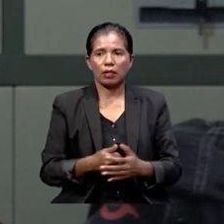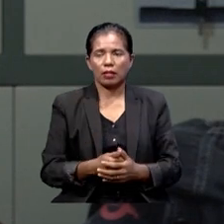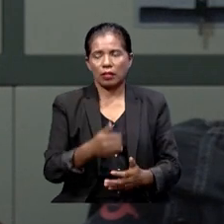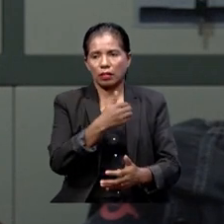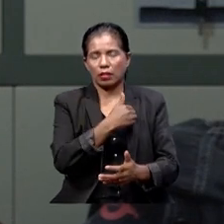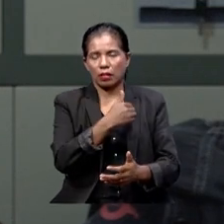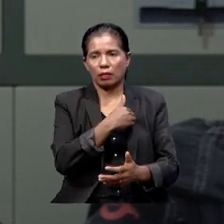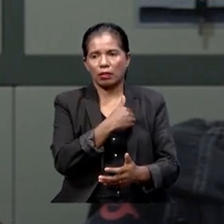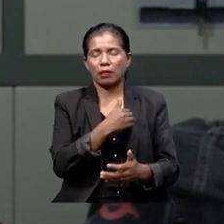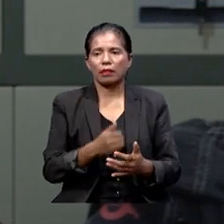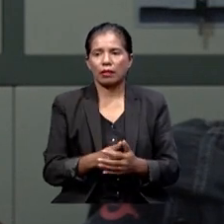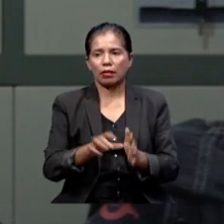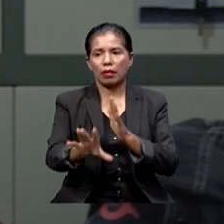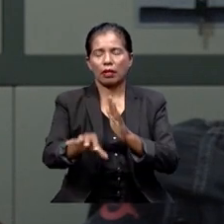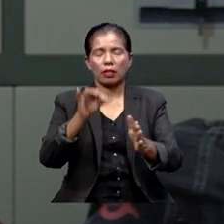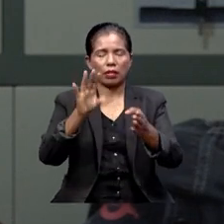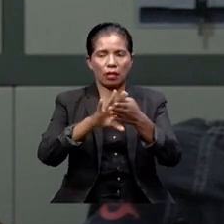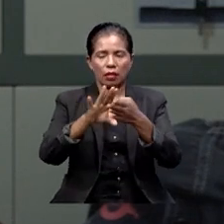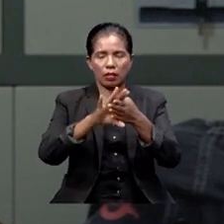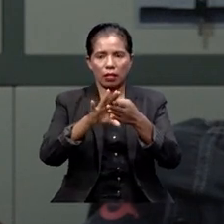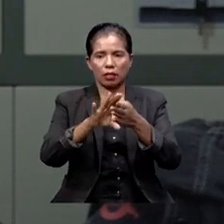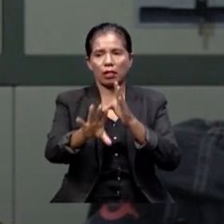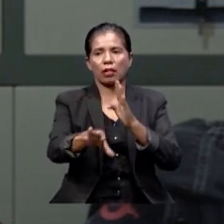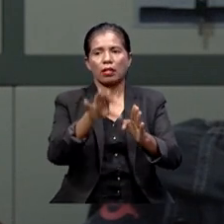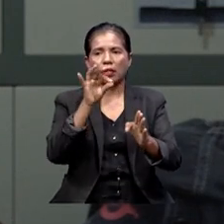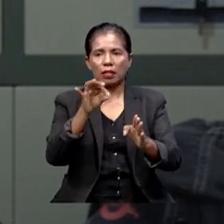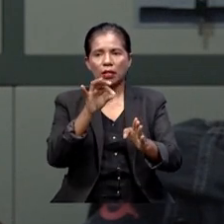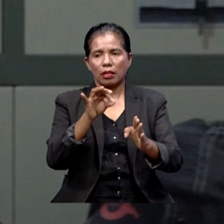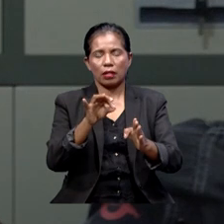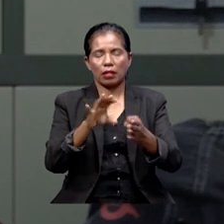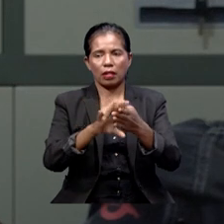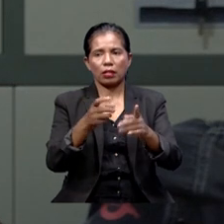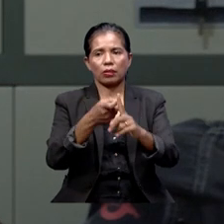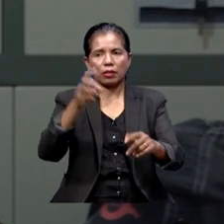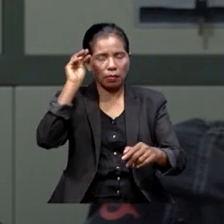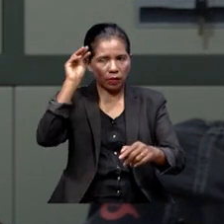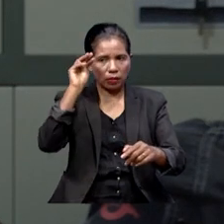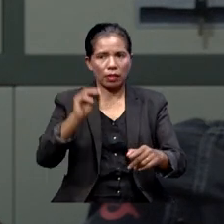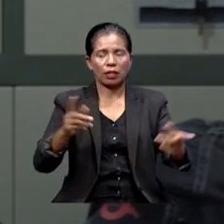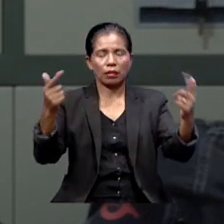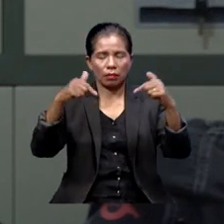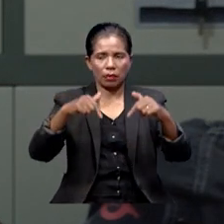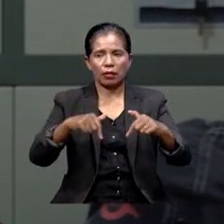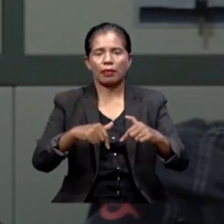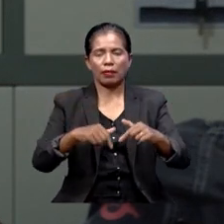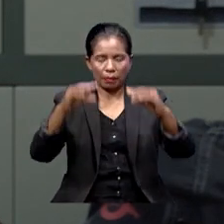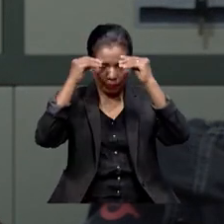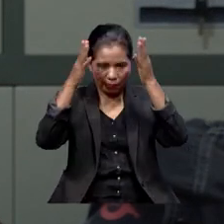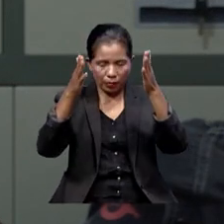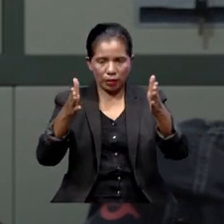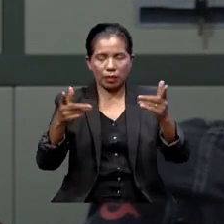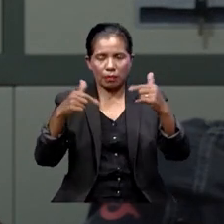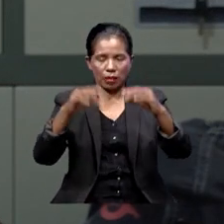sedau hetan karta rumah ka hetan despais rumah husi ministeri atau kalau ka Profesor Zuma Maia